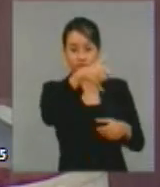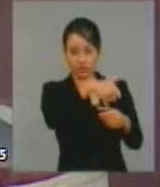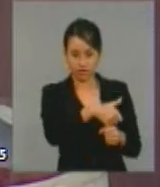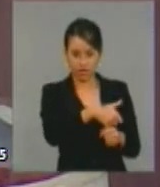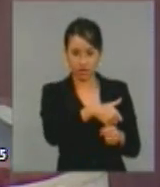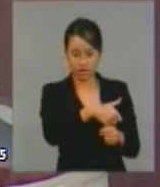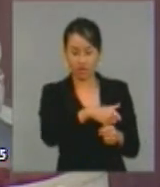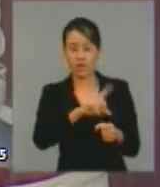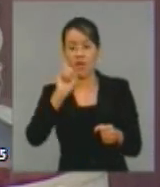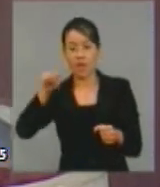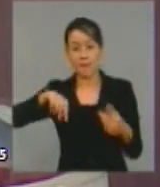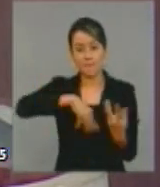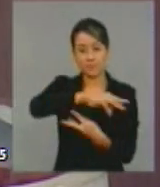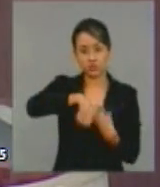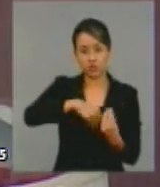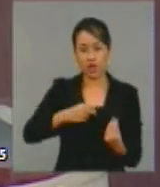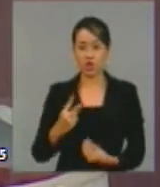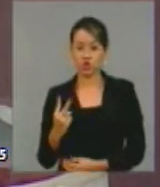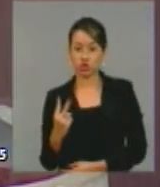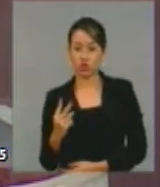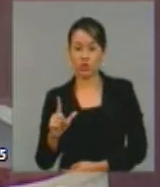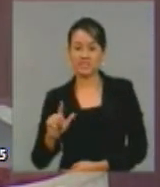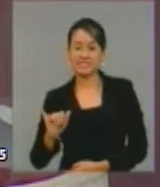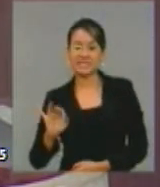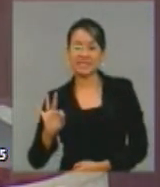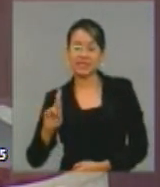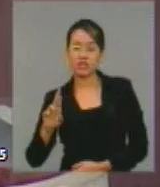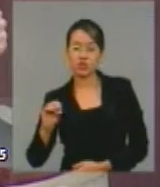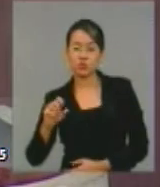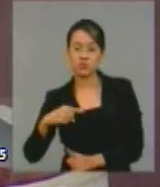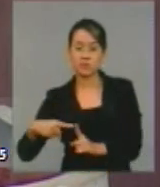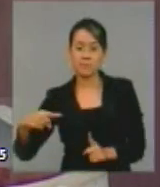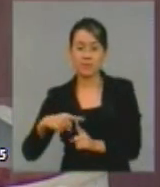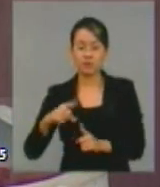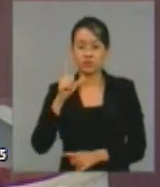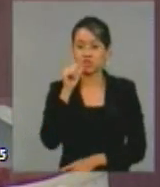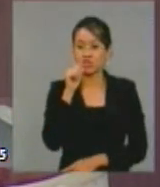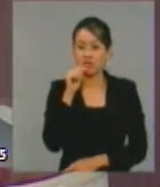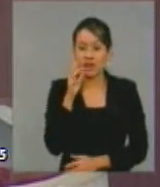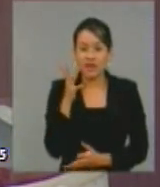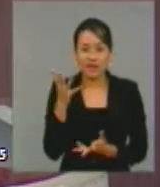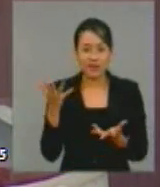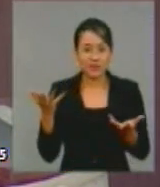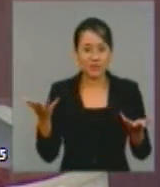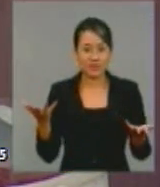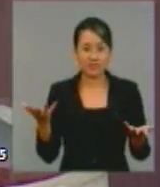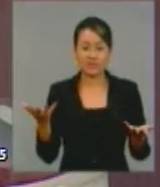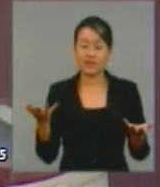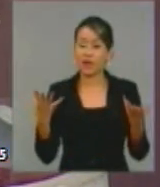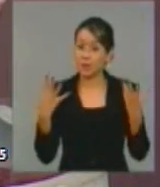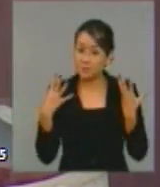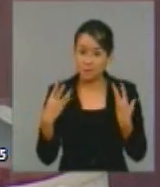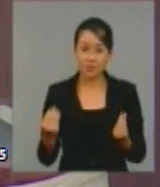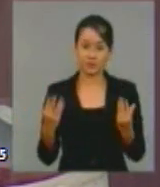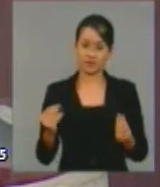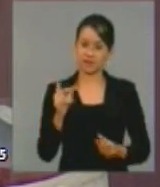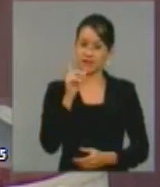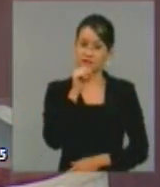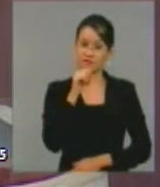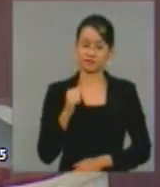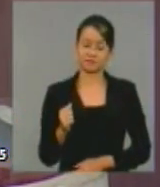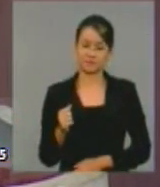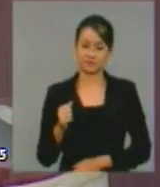2,5 litros de água. Vossa Excelência pediu uma parte, não sei se o senhor vai me conceder. Então, deputado Carlos Matos. O que eu estou colocando é o seguinte: nós